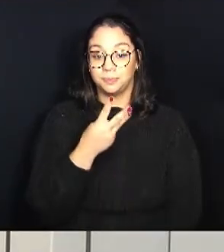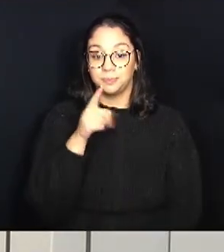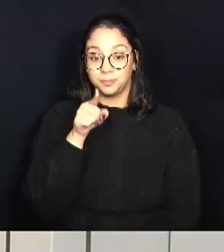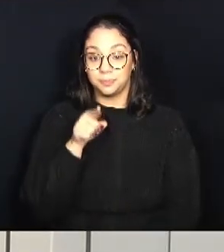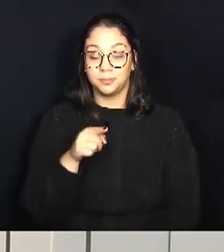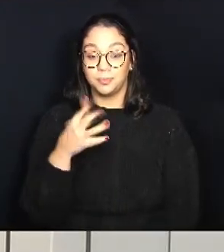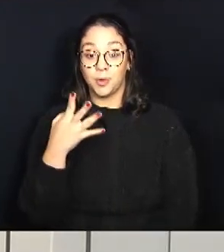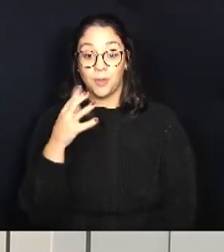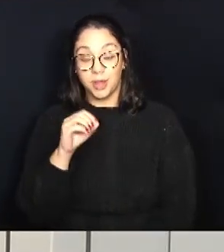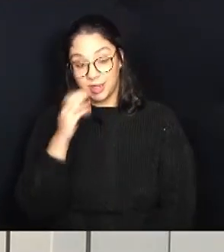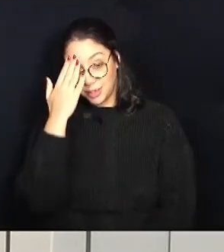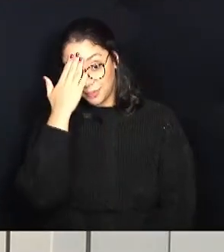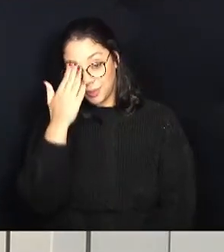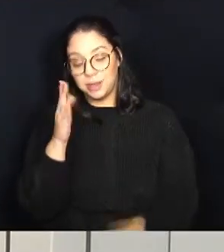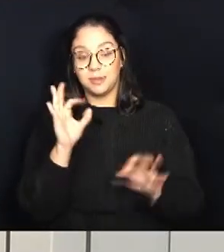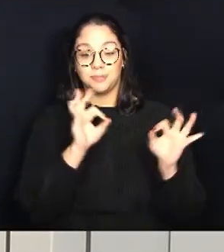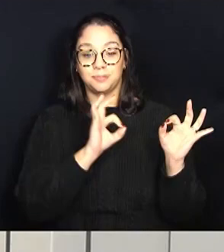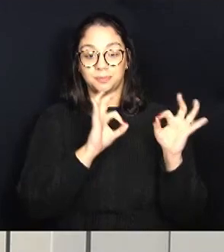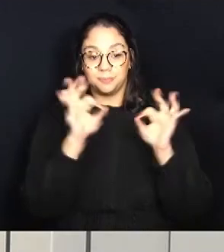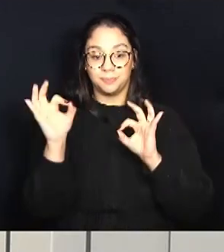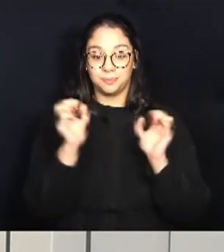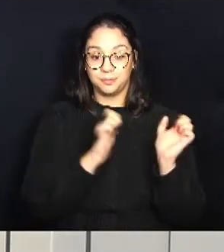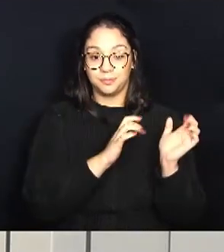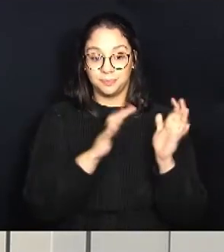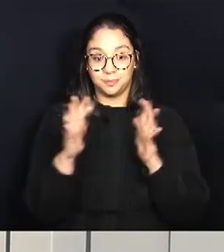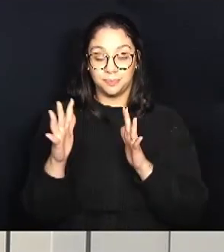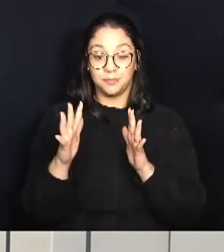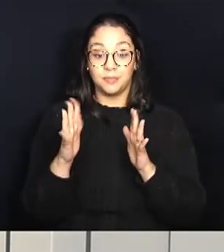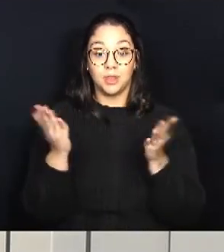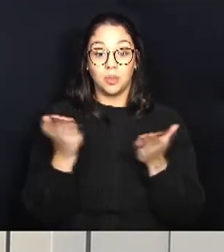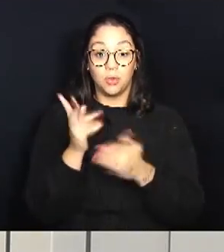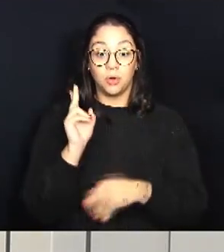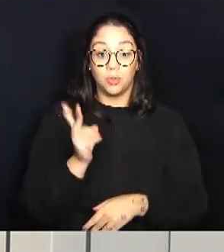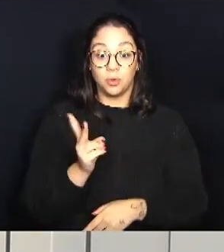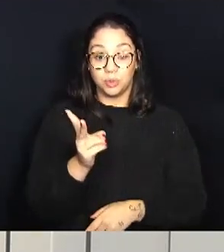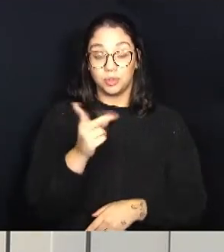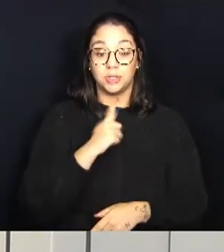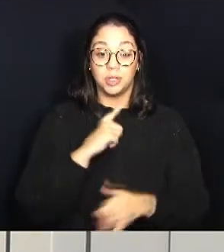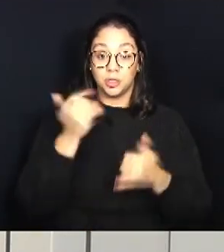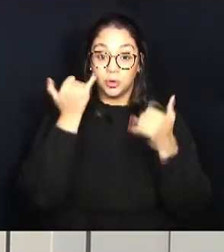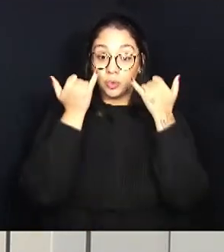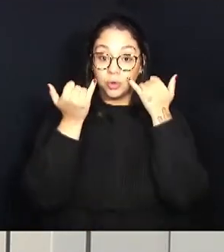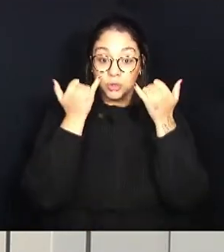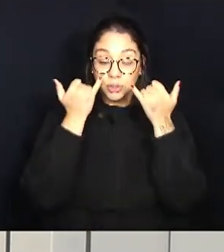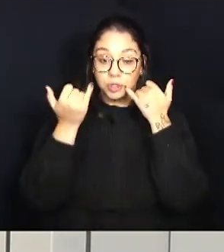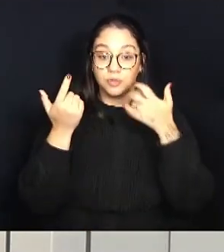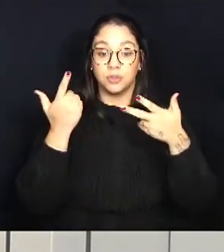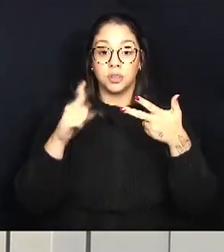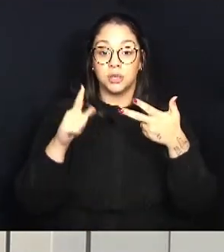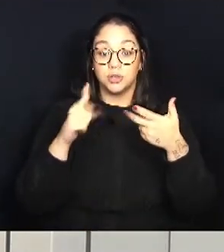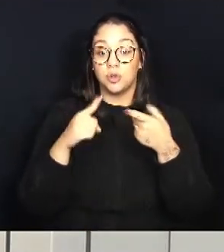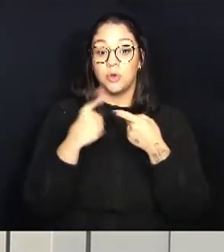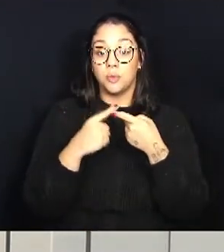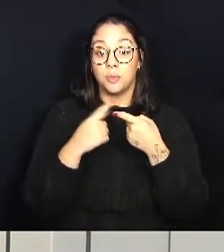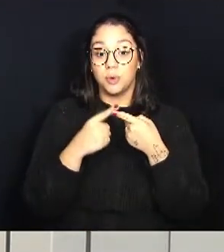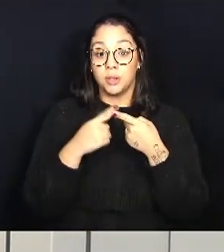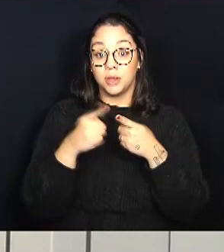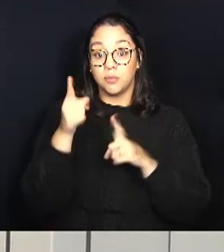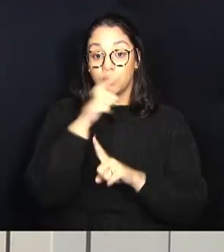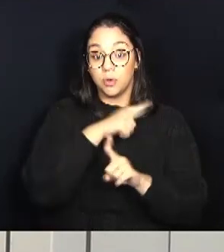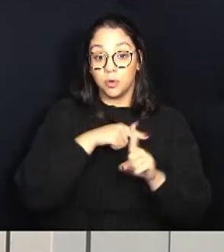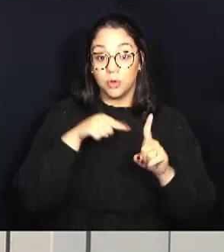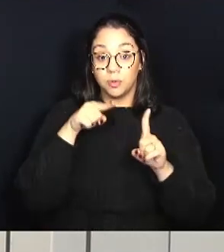1h mais 40. Muito obrigado pela sua companhia, pela sua audiência. A gente segue aqui com as notícias do Legislativo, porque com o objetivo